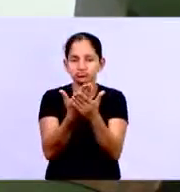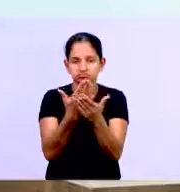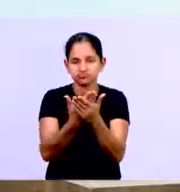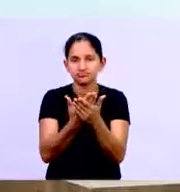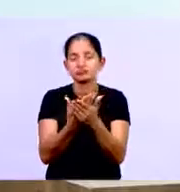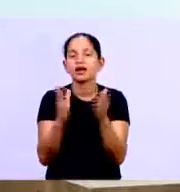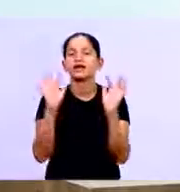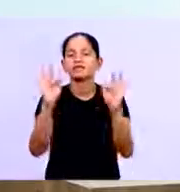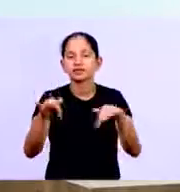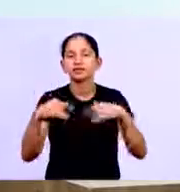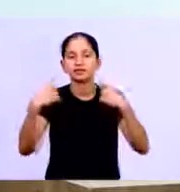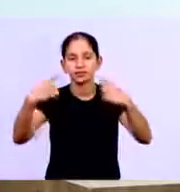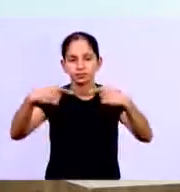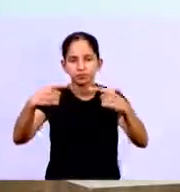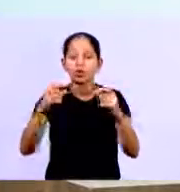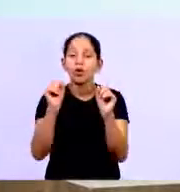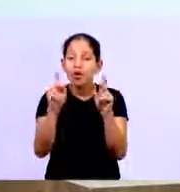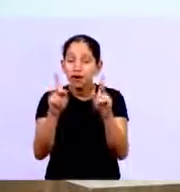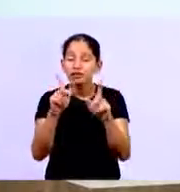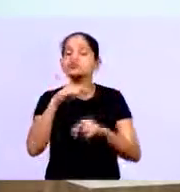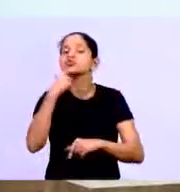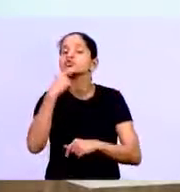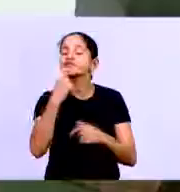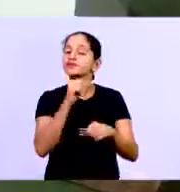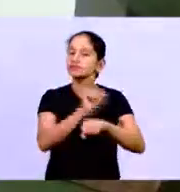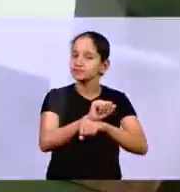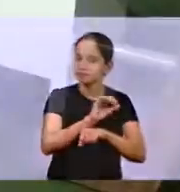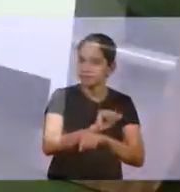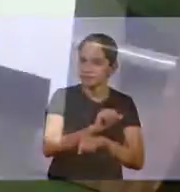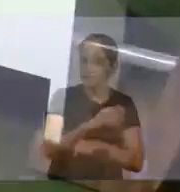a gente finaliza a nossa aula. Qualquer dúvida, o Rafael está aqui.